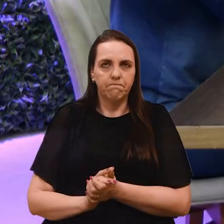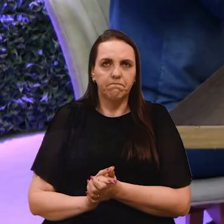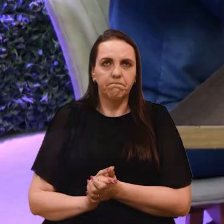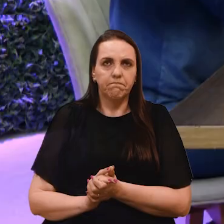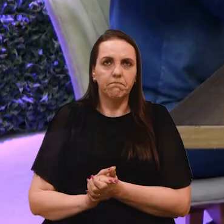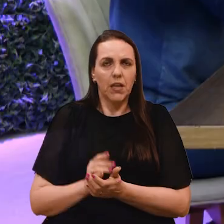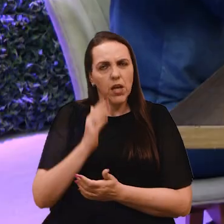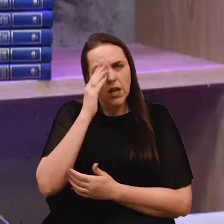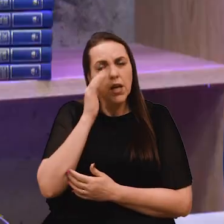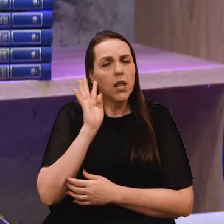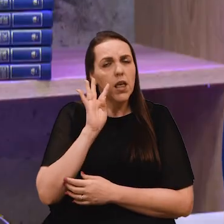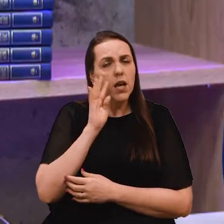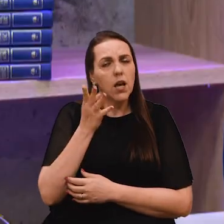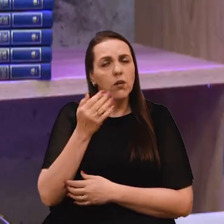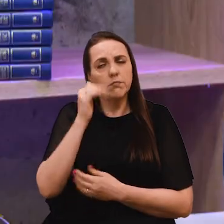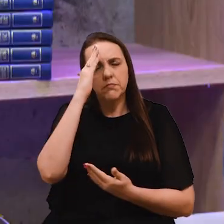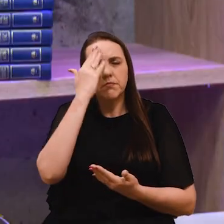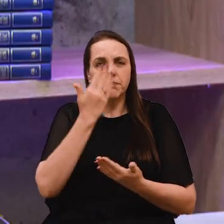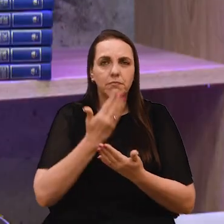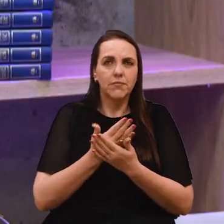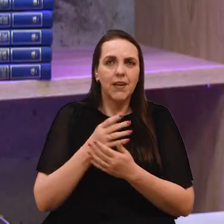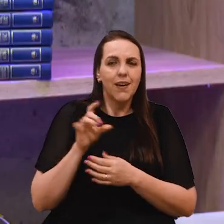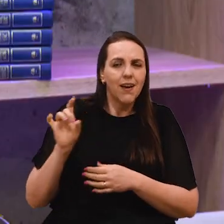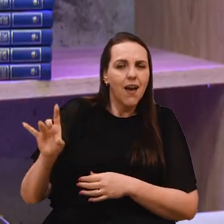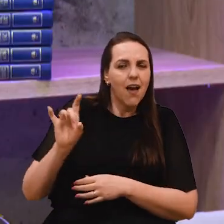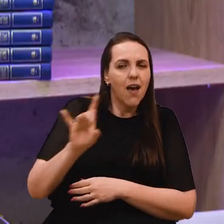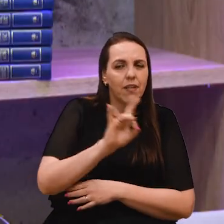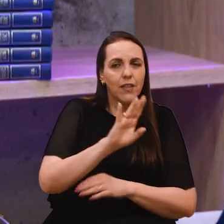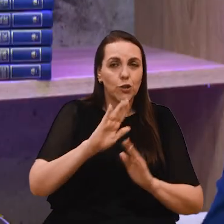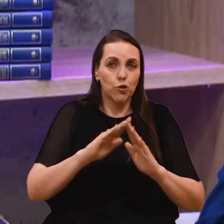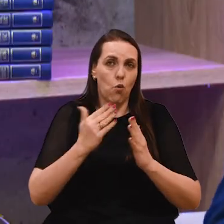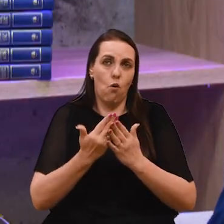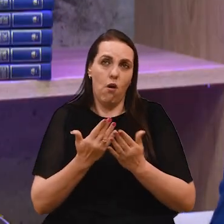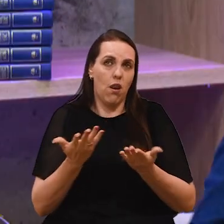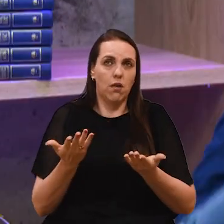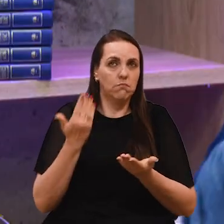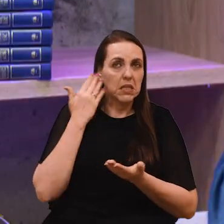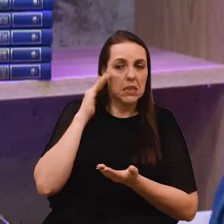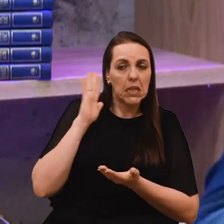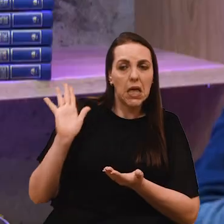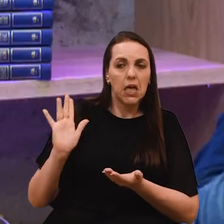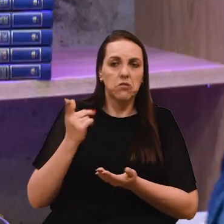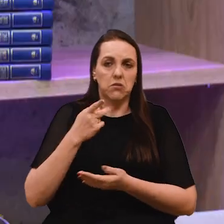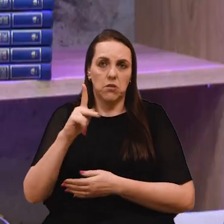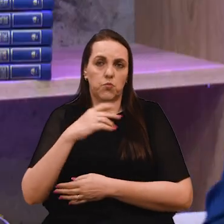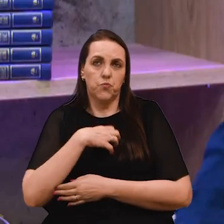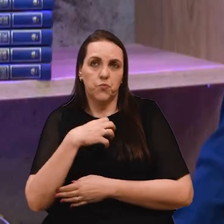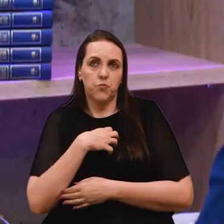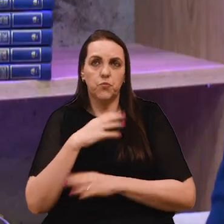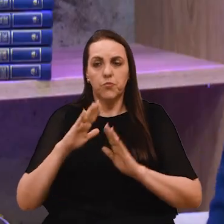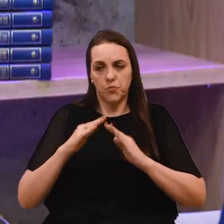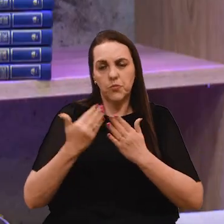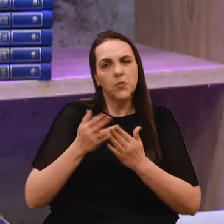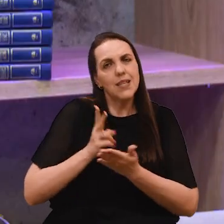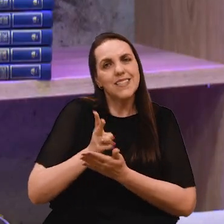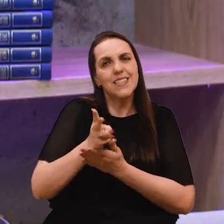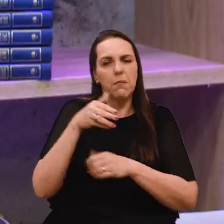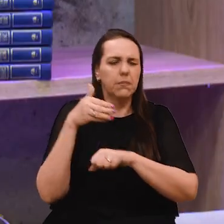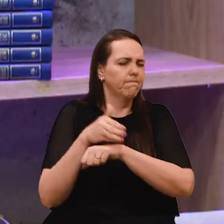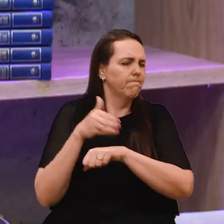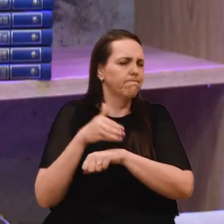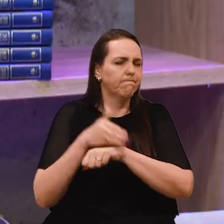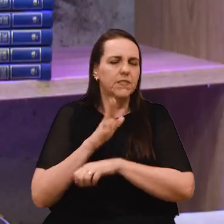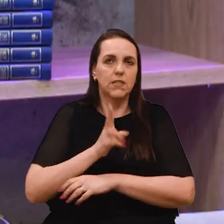muito isso, né? De cada escola vai se comportando... Claro, Sim, tem a sua escolas que realidade. sempre entram, né? Também tem isso, né?